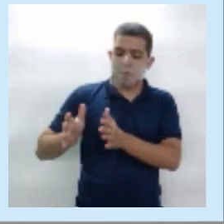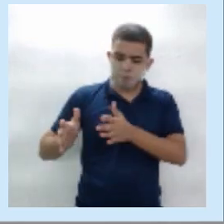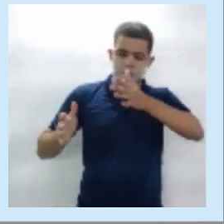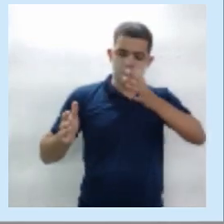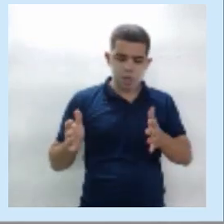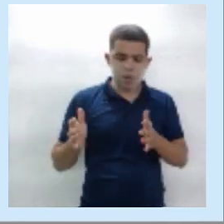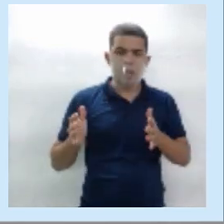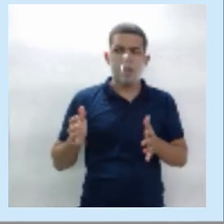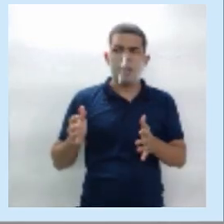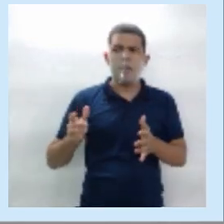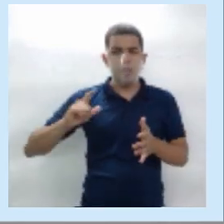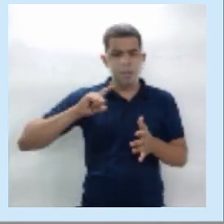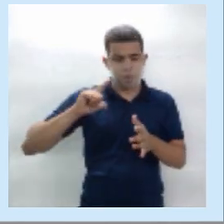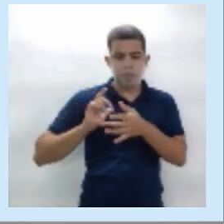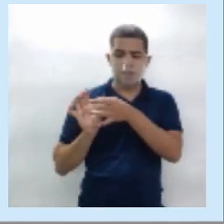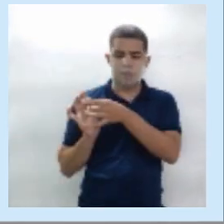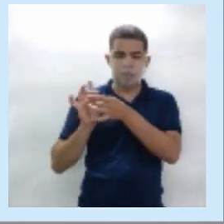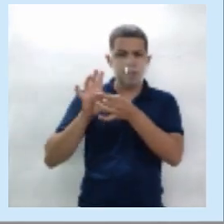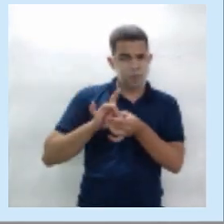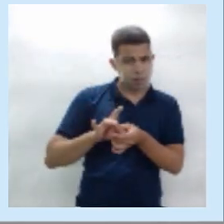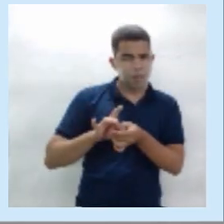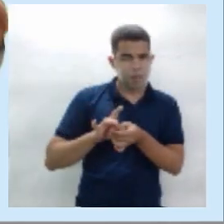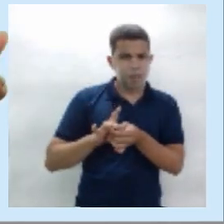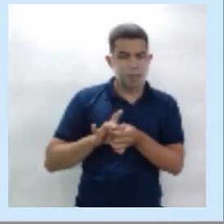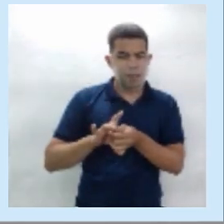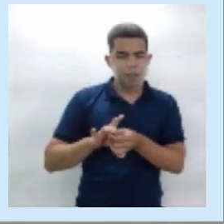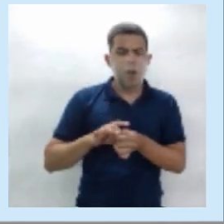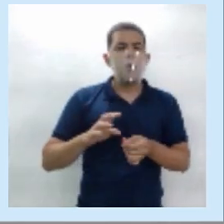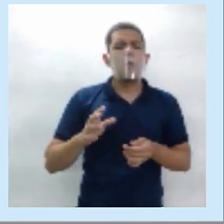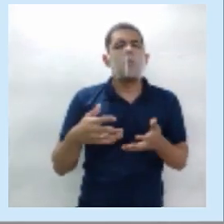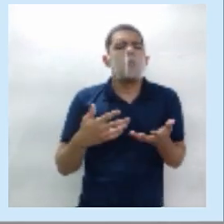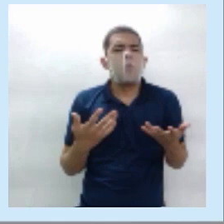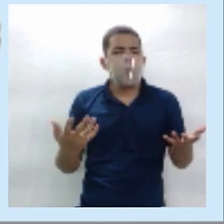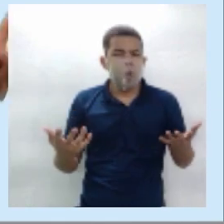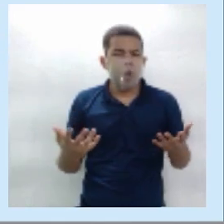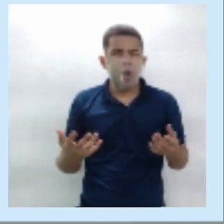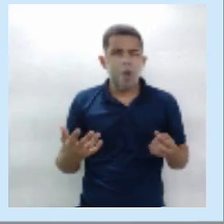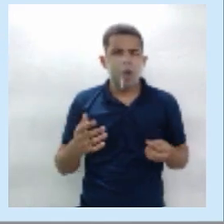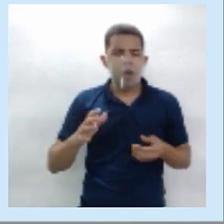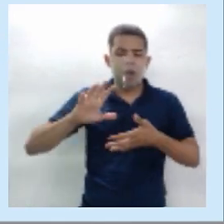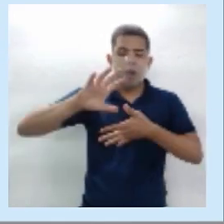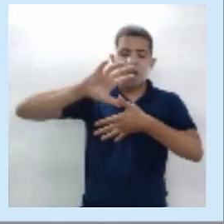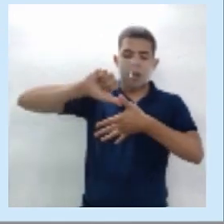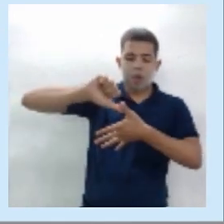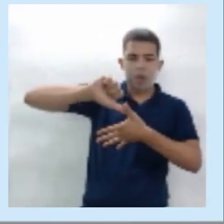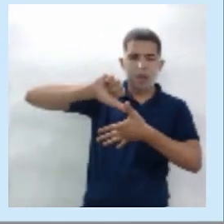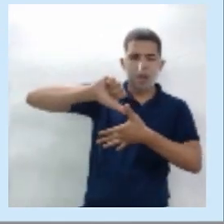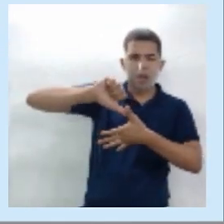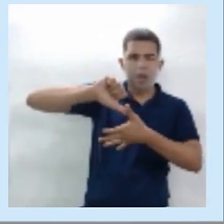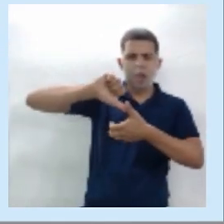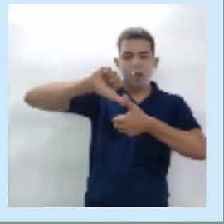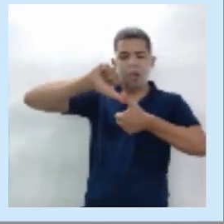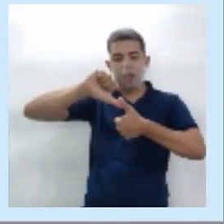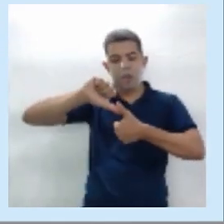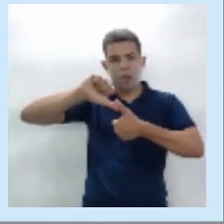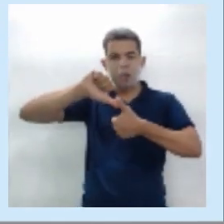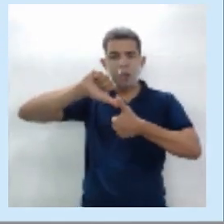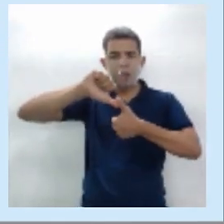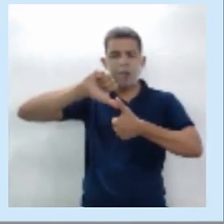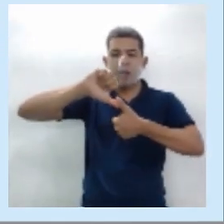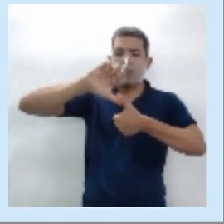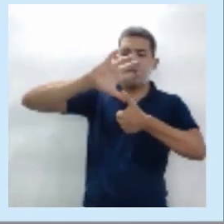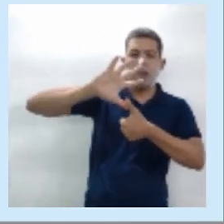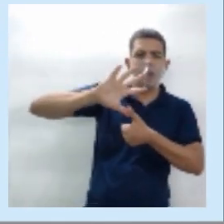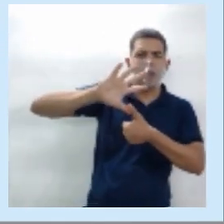tempo, dando origem aí aos continentes. Quais são os continentes? América do Sul,